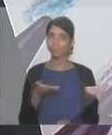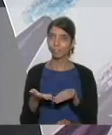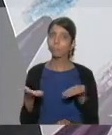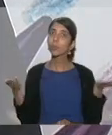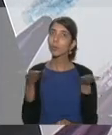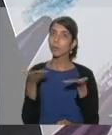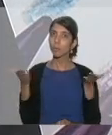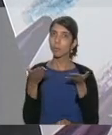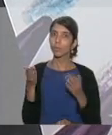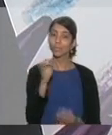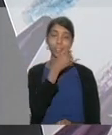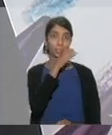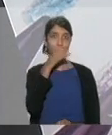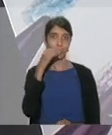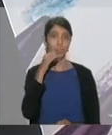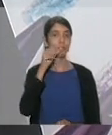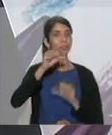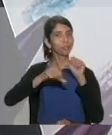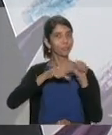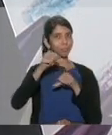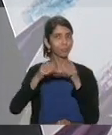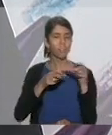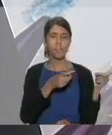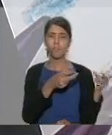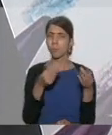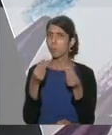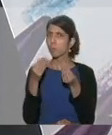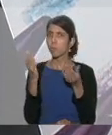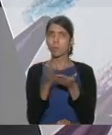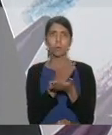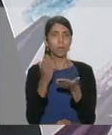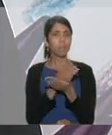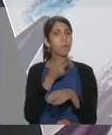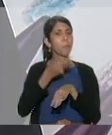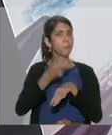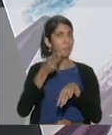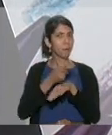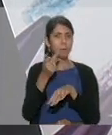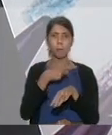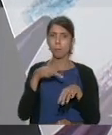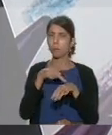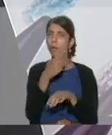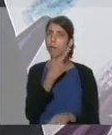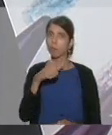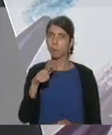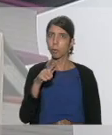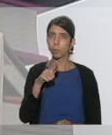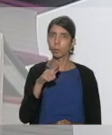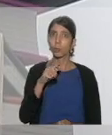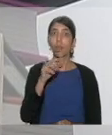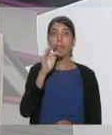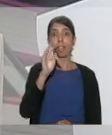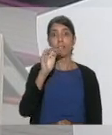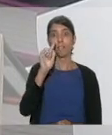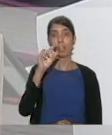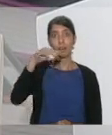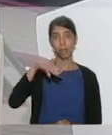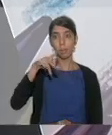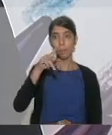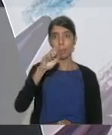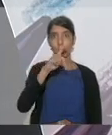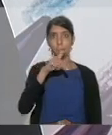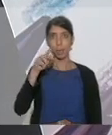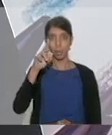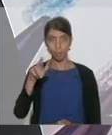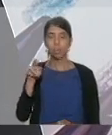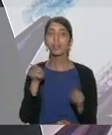Minhas convidadas de hoje são a dentista que se tornou best-seller, premiada internacionalmente, FLM Pepper,